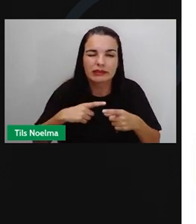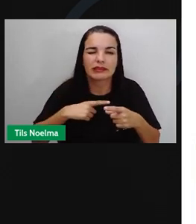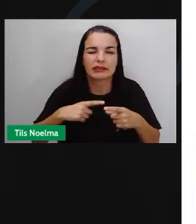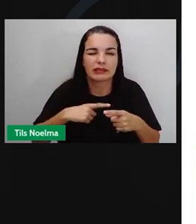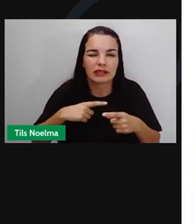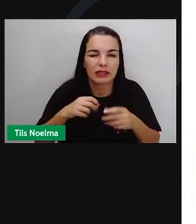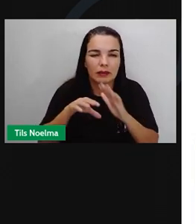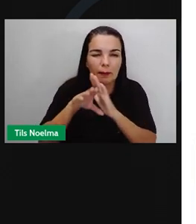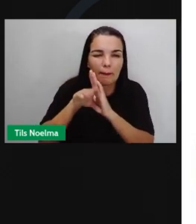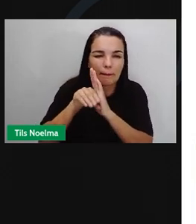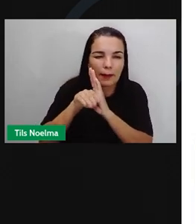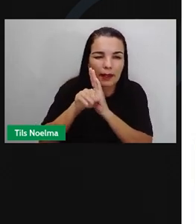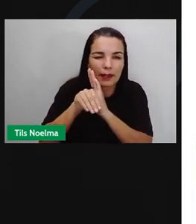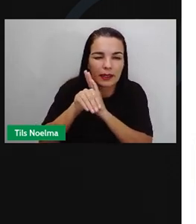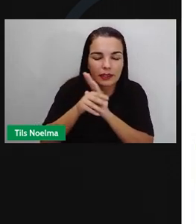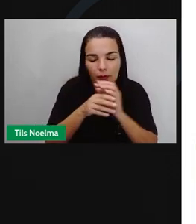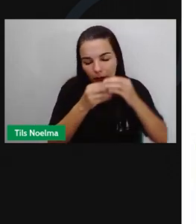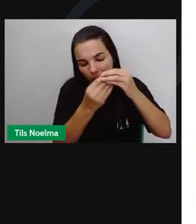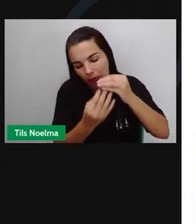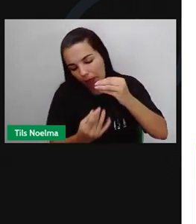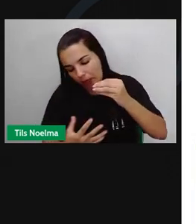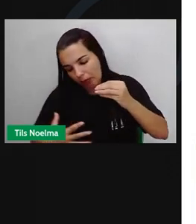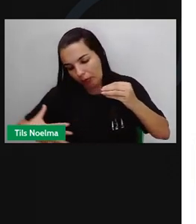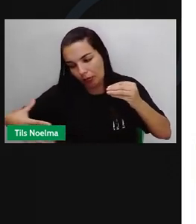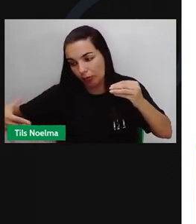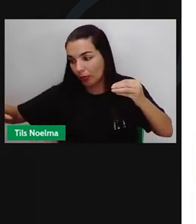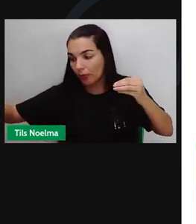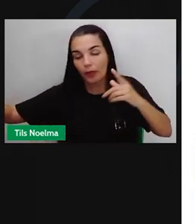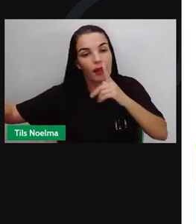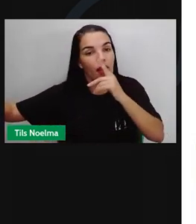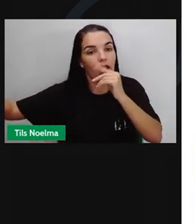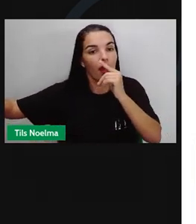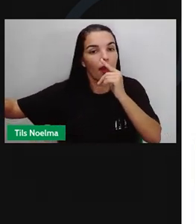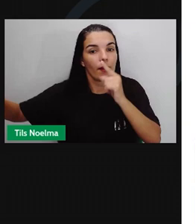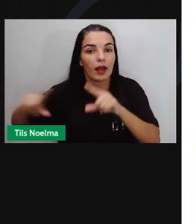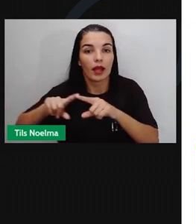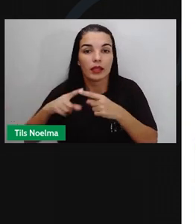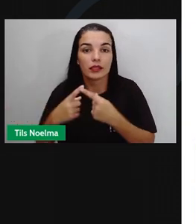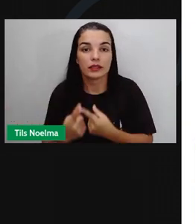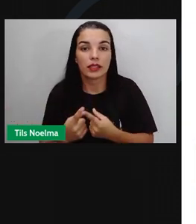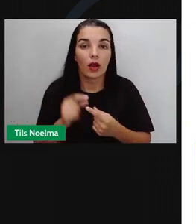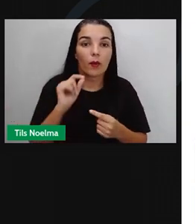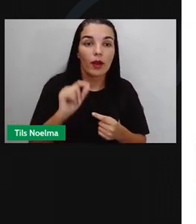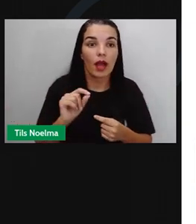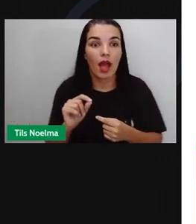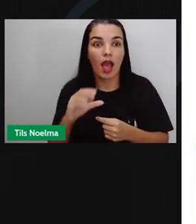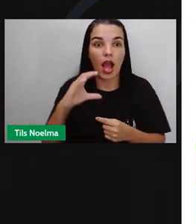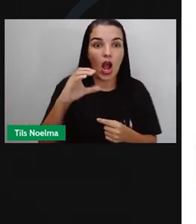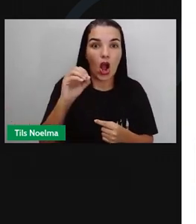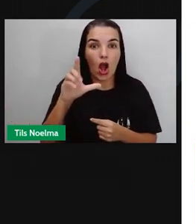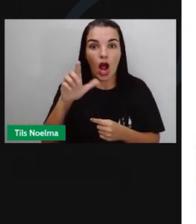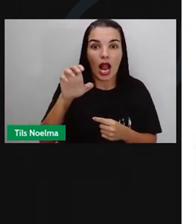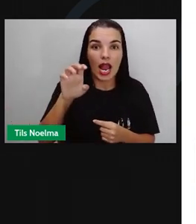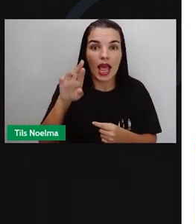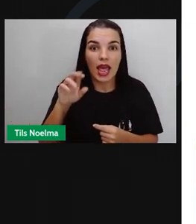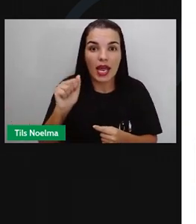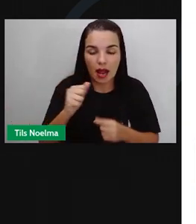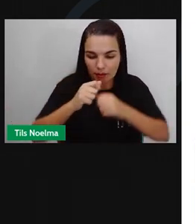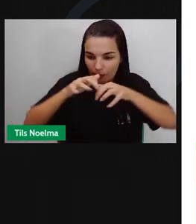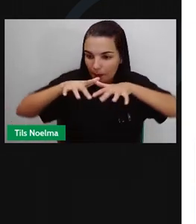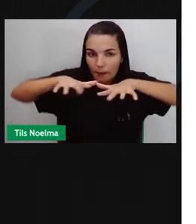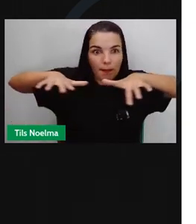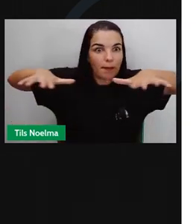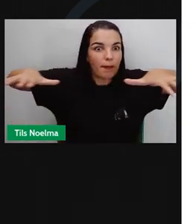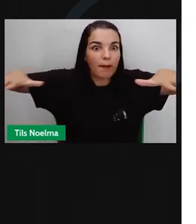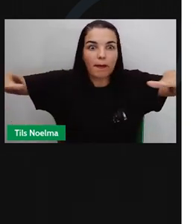vai soltar no abastecimento de água infectar ainda mais pessoas agora então é livre para replicar desenfreadamente e